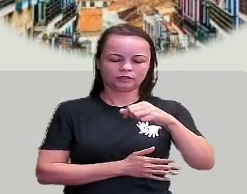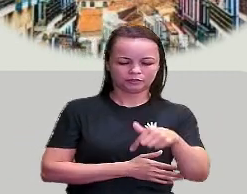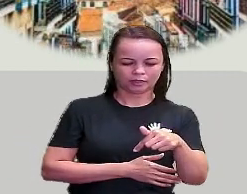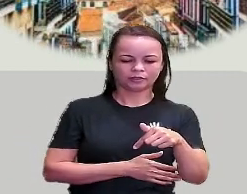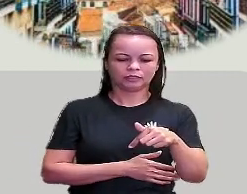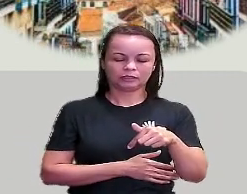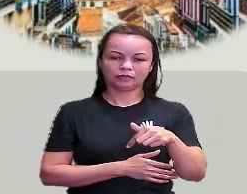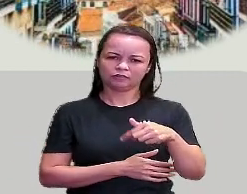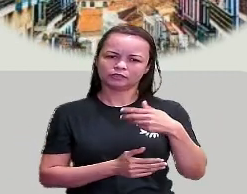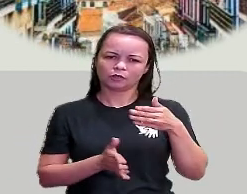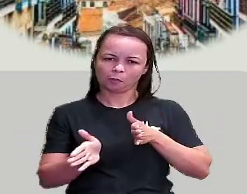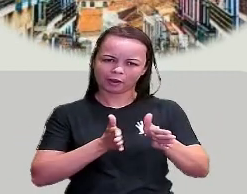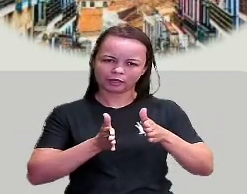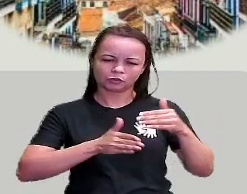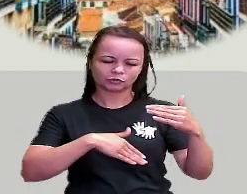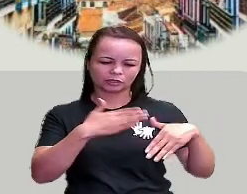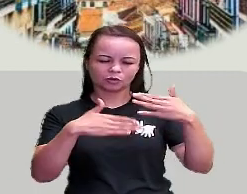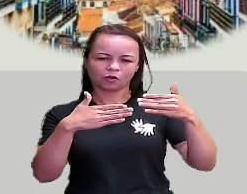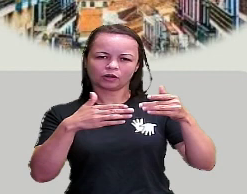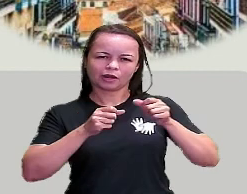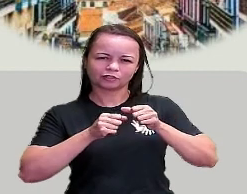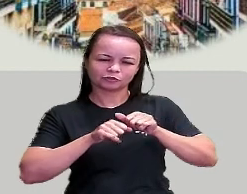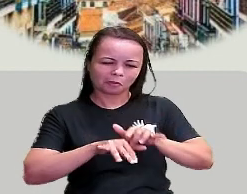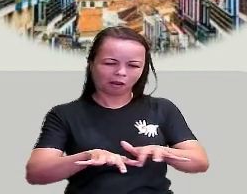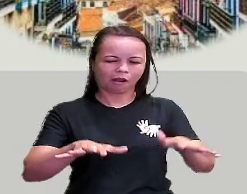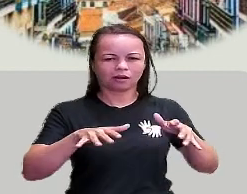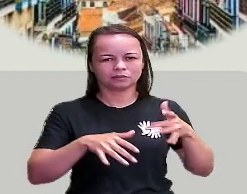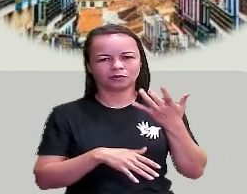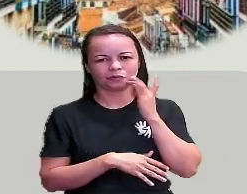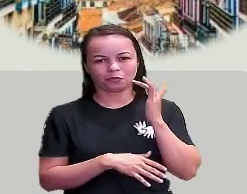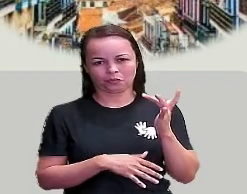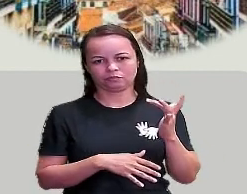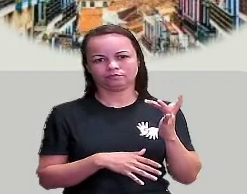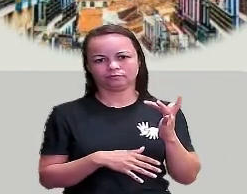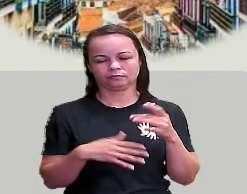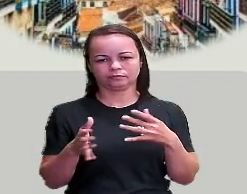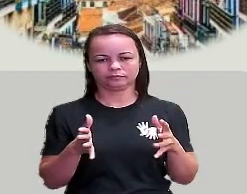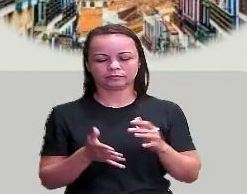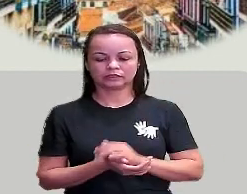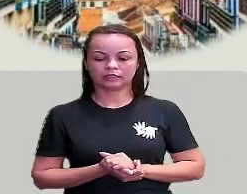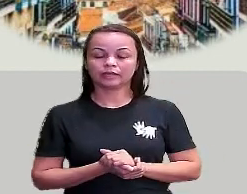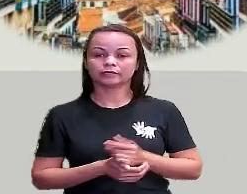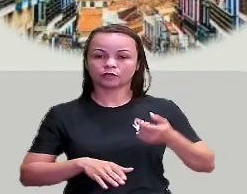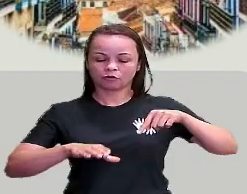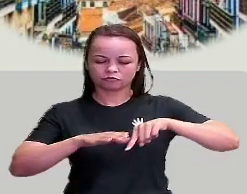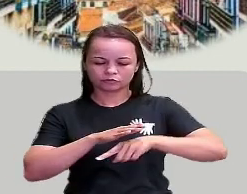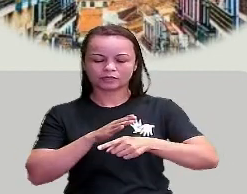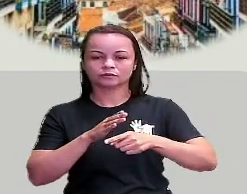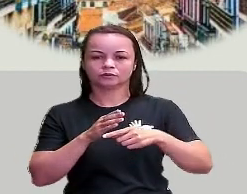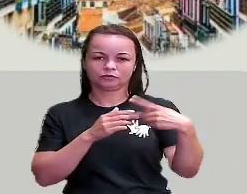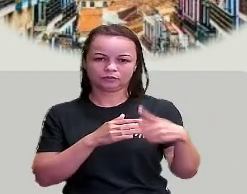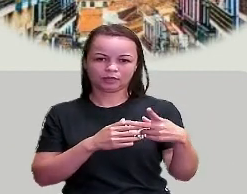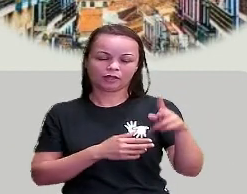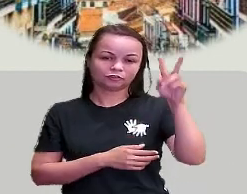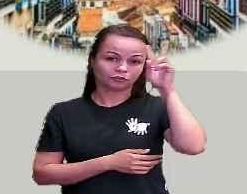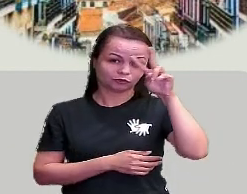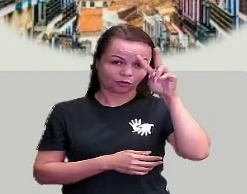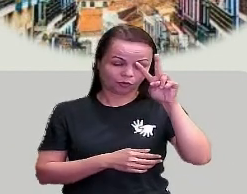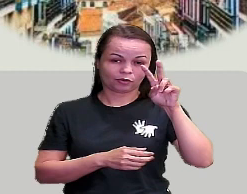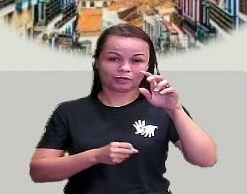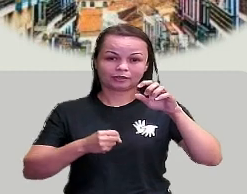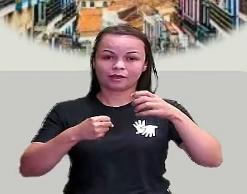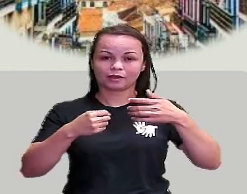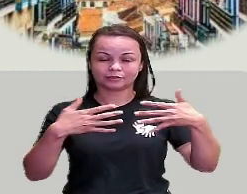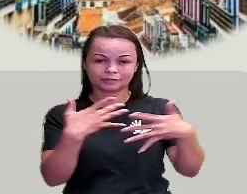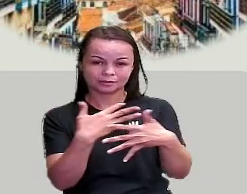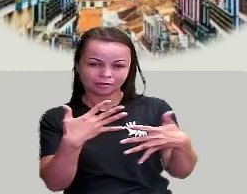da exploração do ouro. Então, os impérios antigos, a fundação da cidade histórica de Ouro Preto, ela conta a